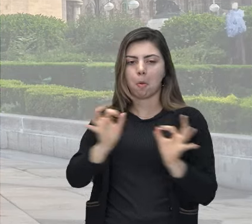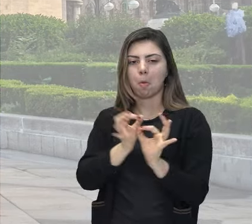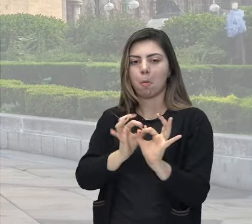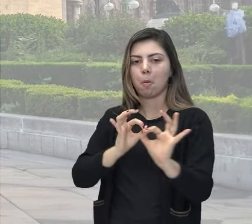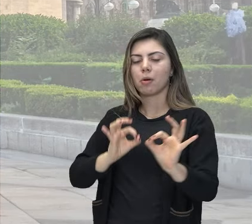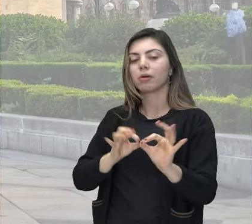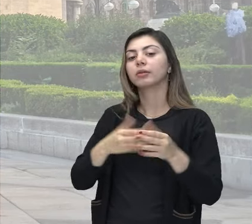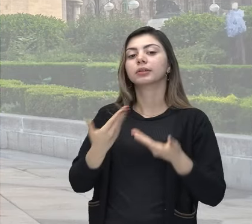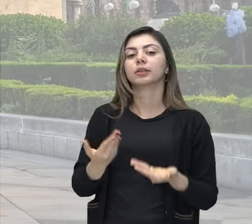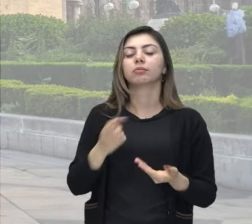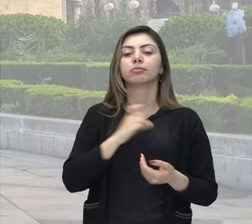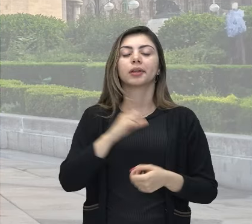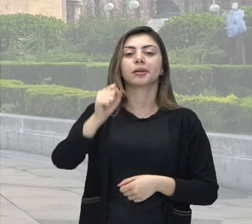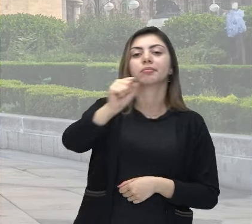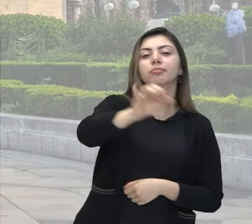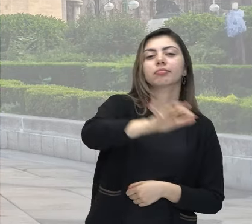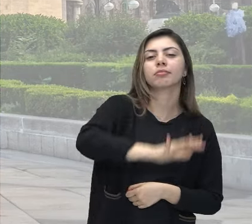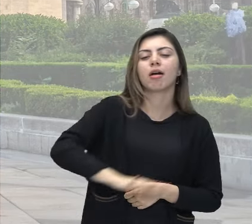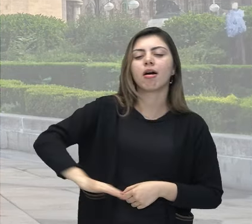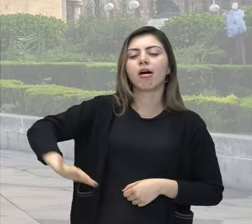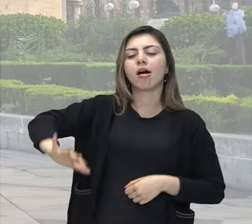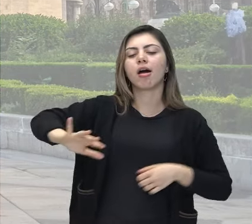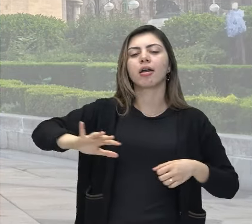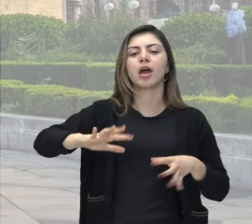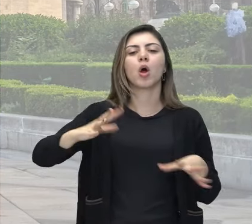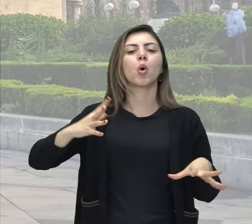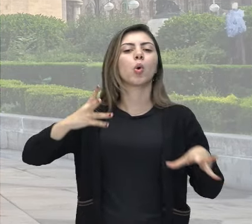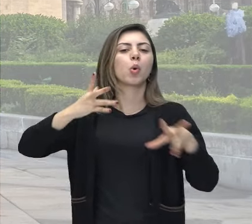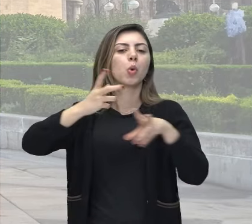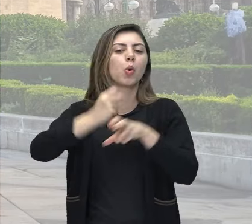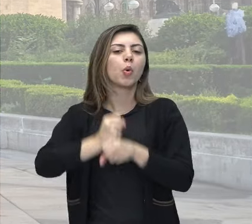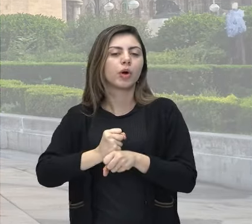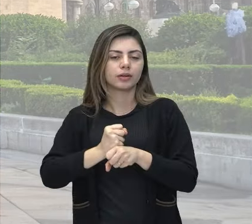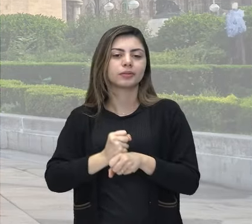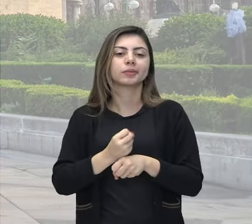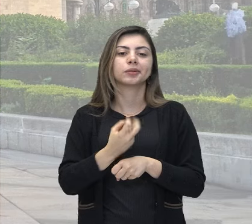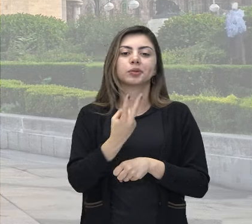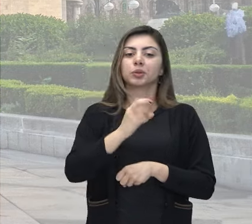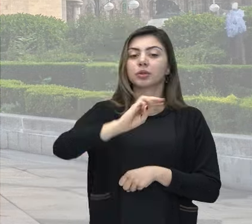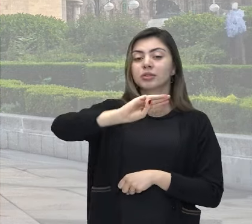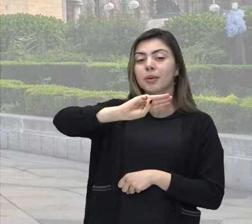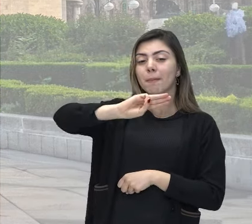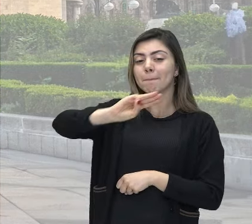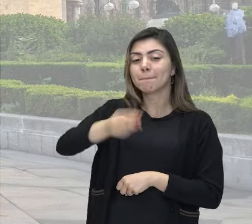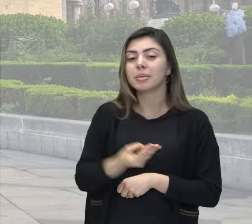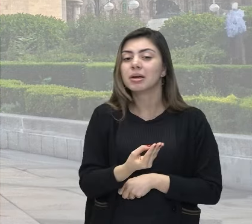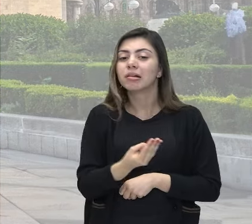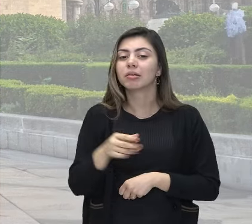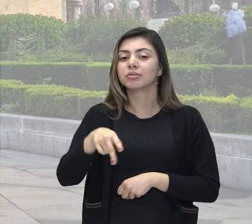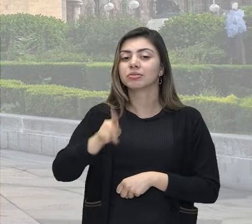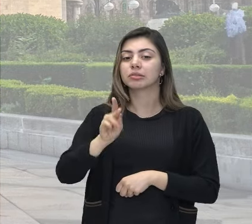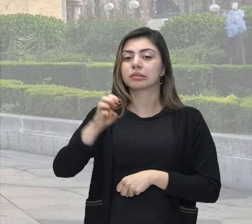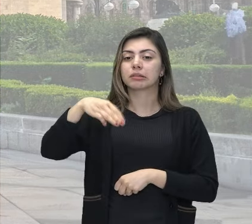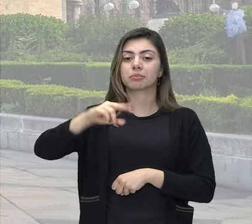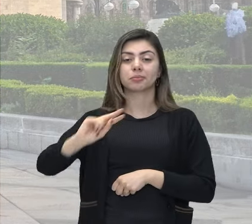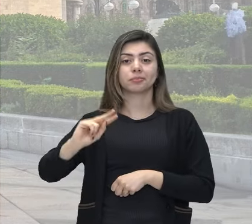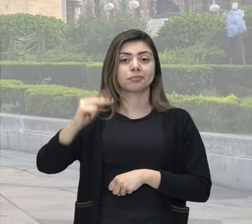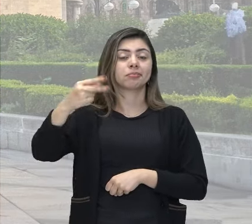extensão territorial, né, vai estar em torno aí de 2 milhões